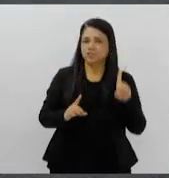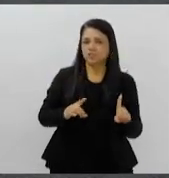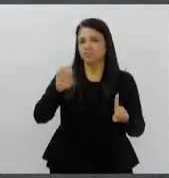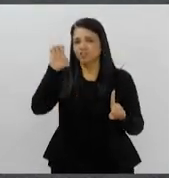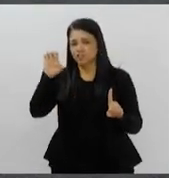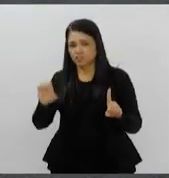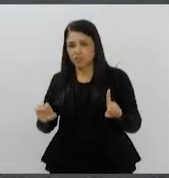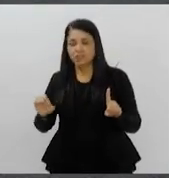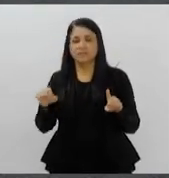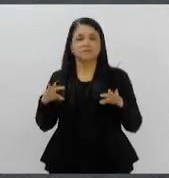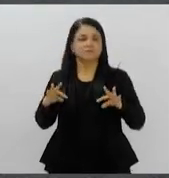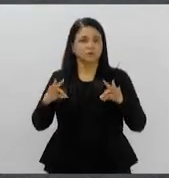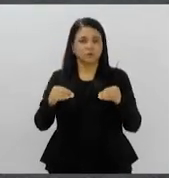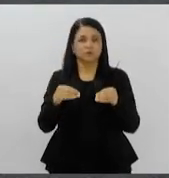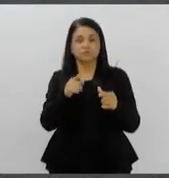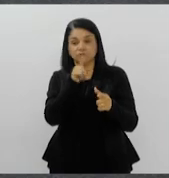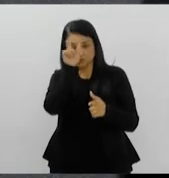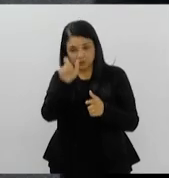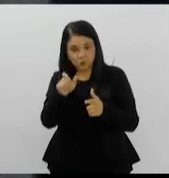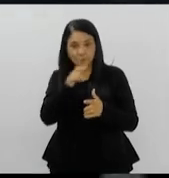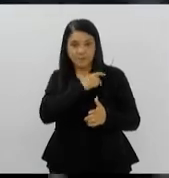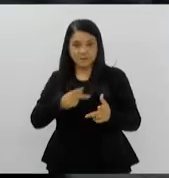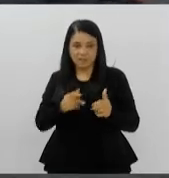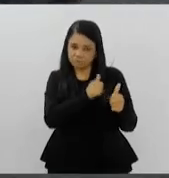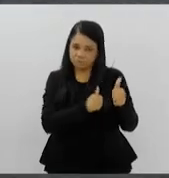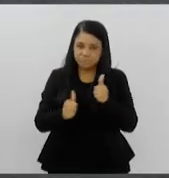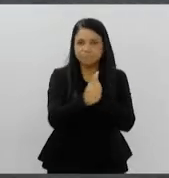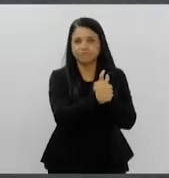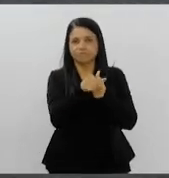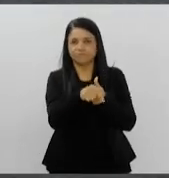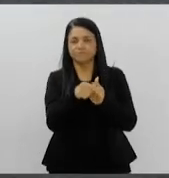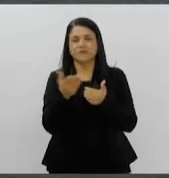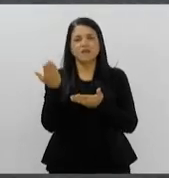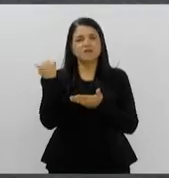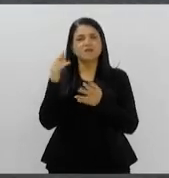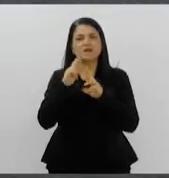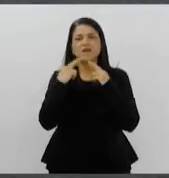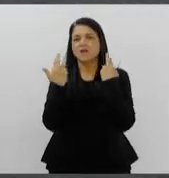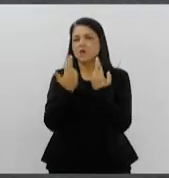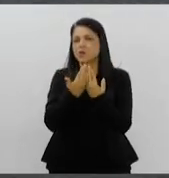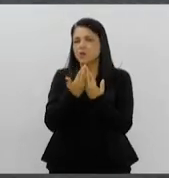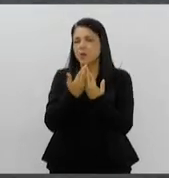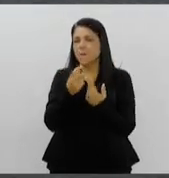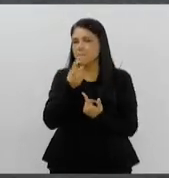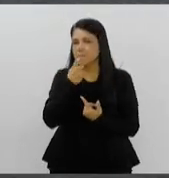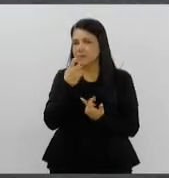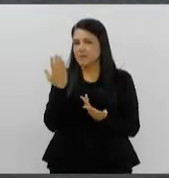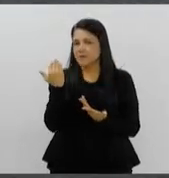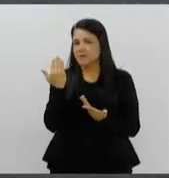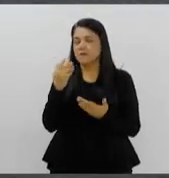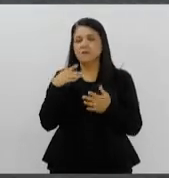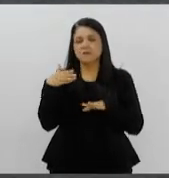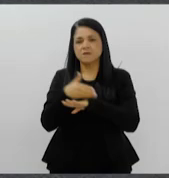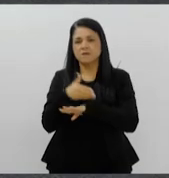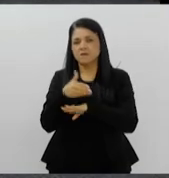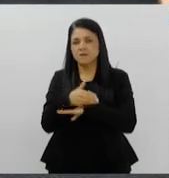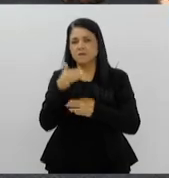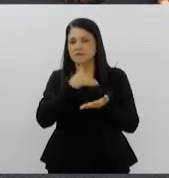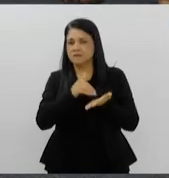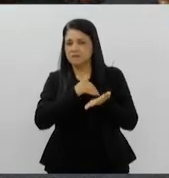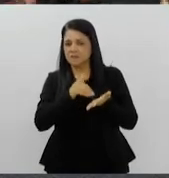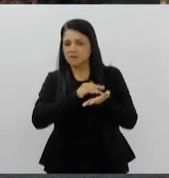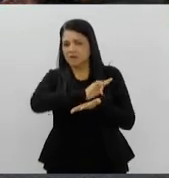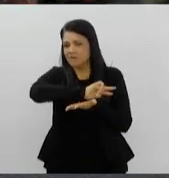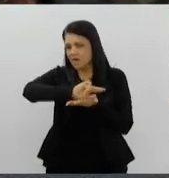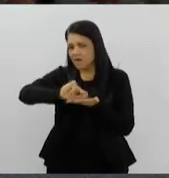Vossa Excelência tem protagonismo. Recentemente, houve uma reunião com a presença de várias secretarias, creio